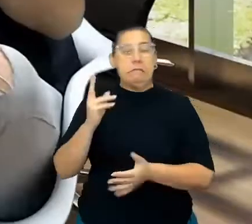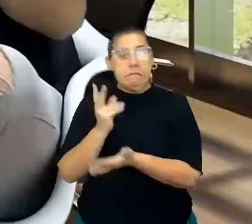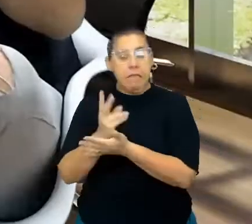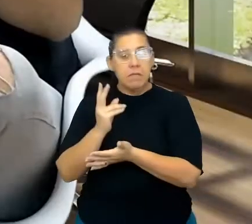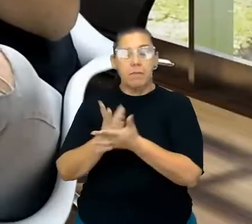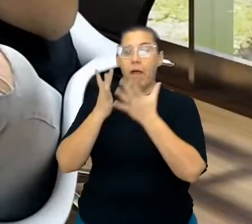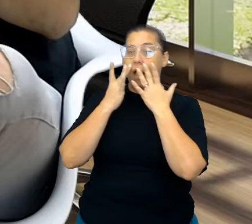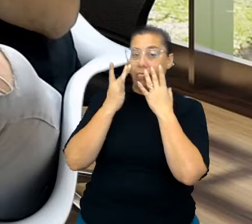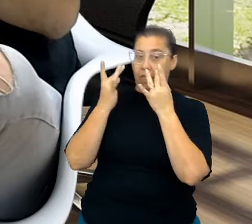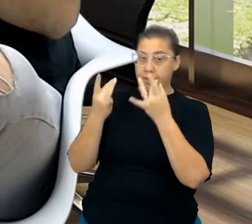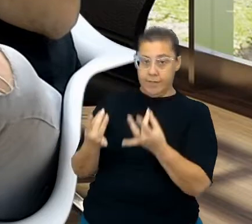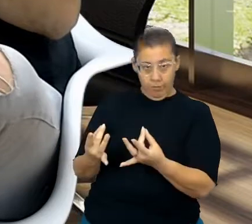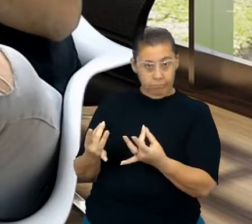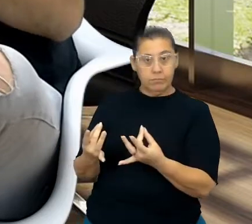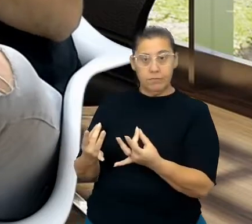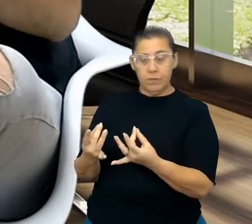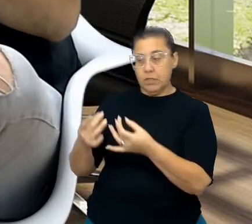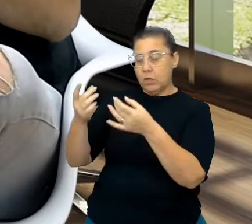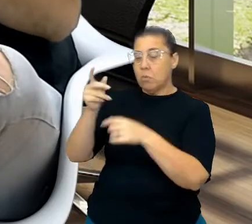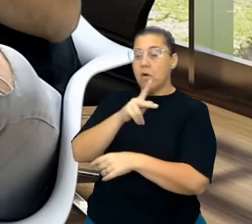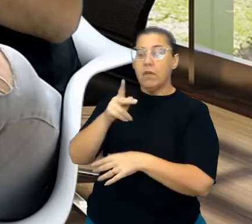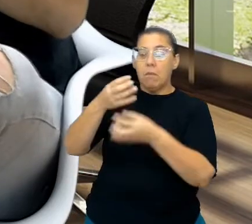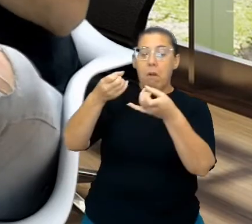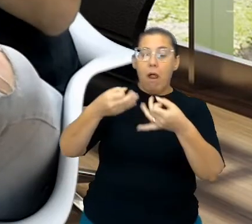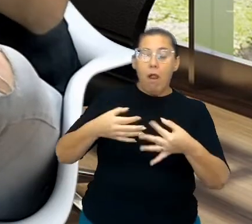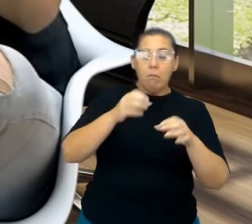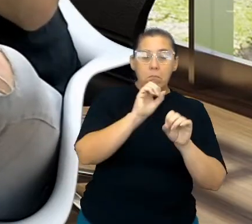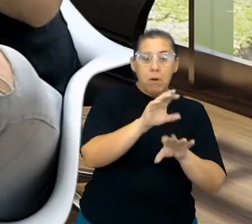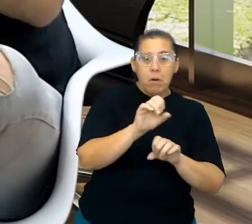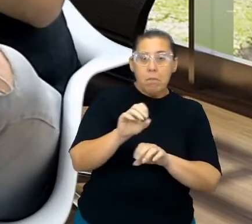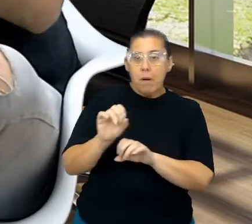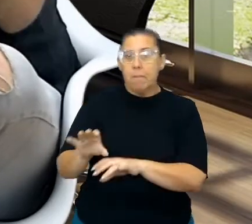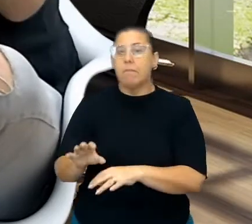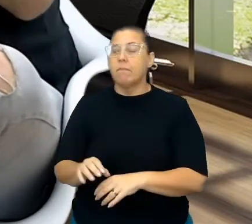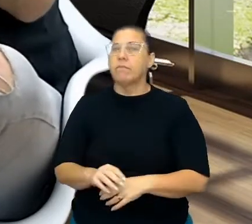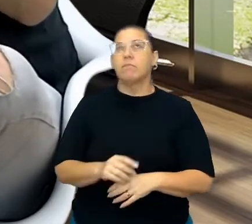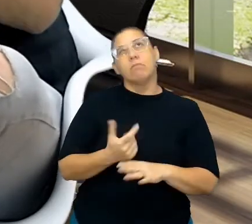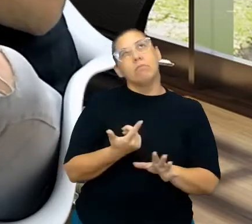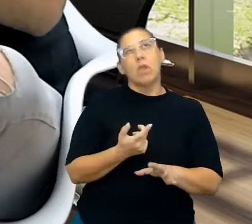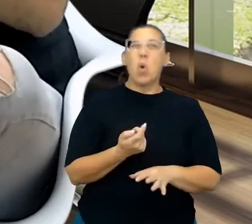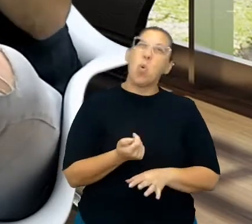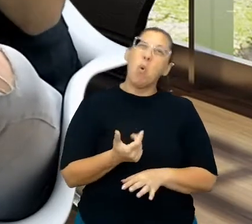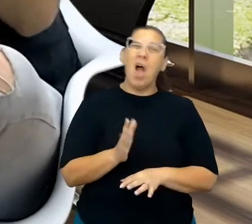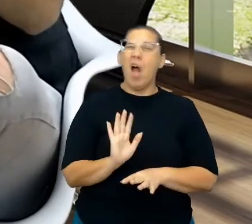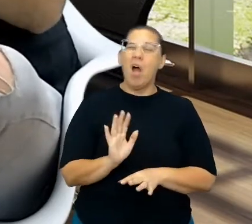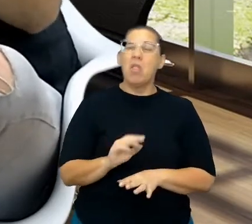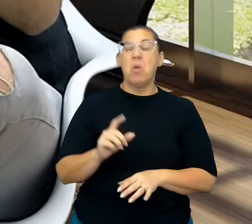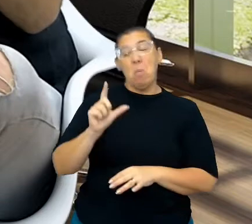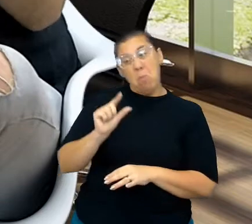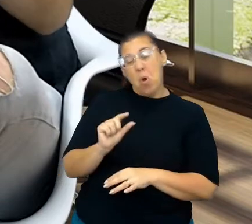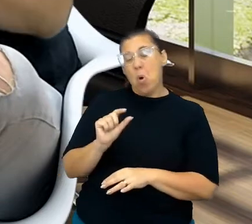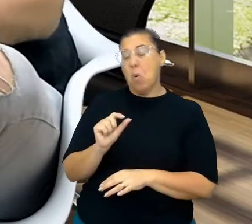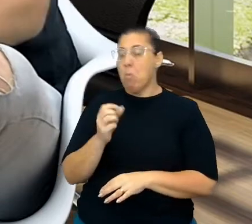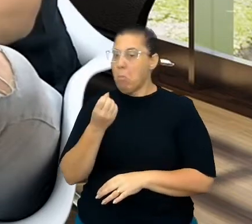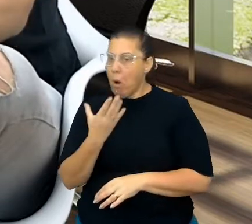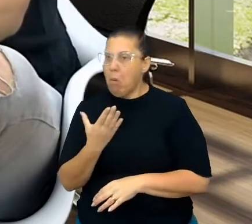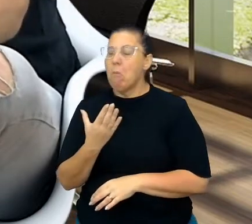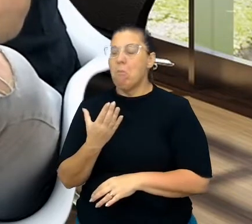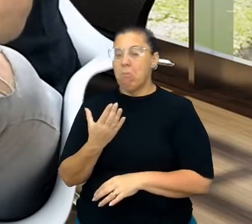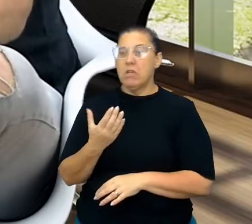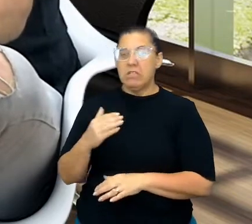atenção nas explicações dos professores? Quase nunca, pouco, bastante ou quase